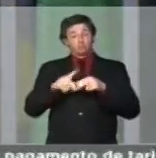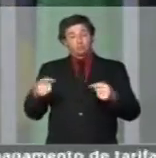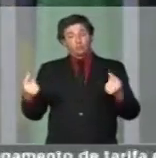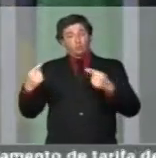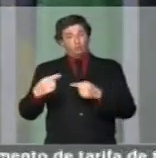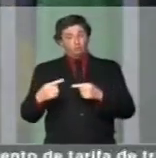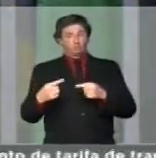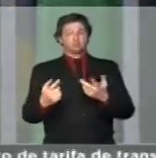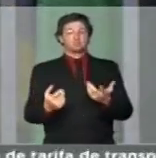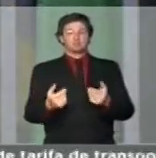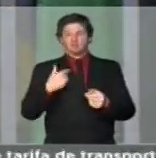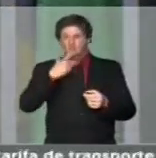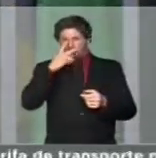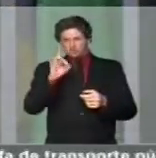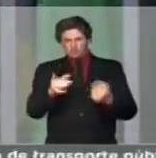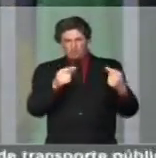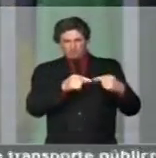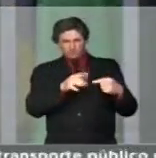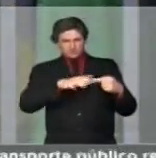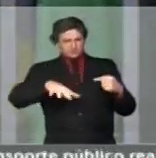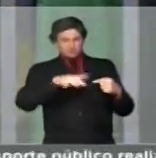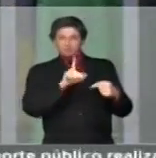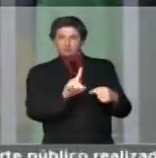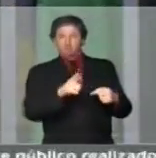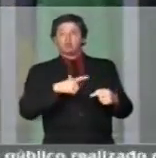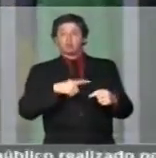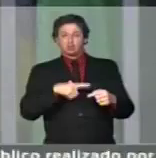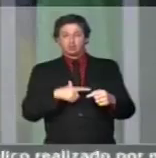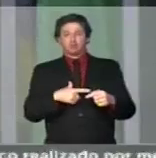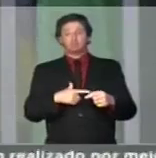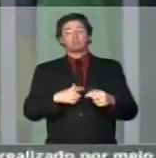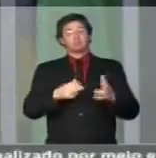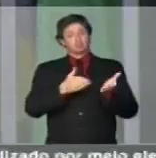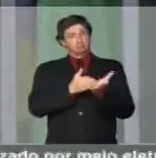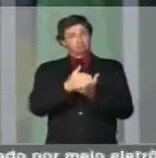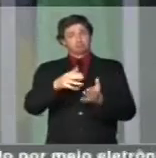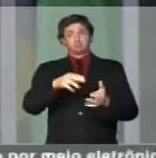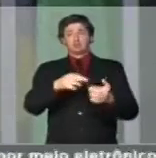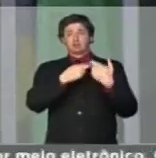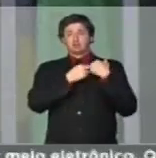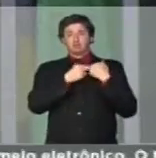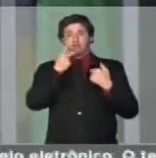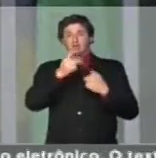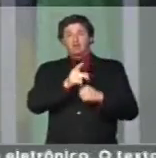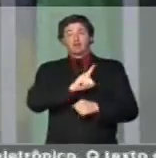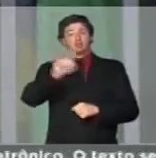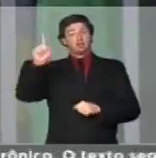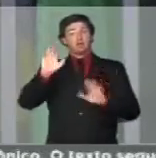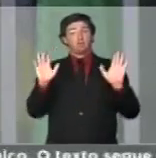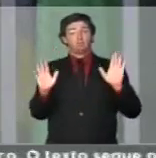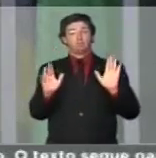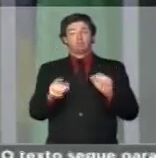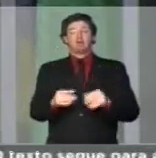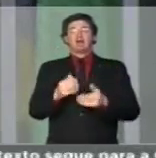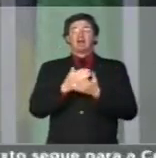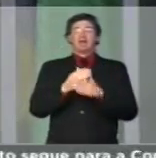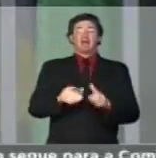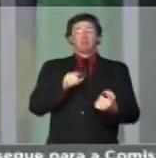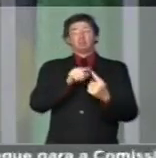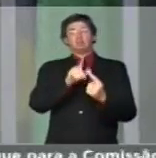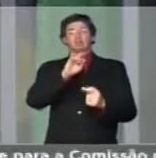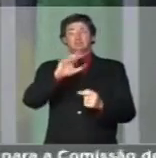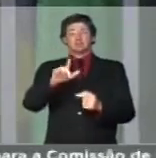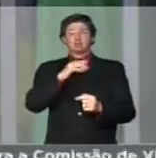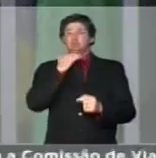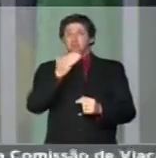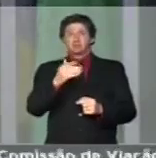oposição, e aí eu creio que não apenas a oposição, tem que cumprir aqui o seu dever de dizer, não é simplesmente acabando com a meta fiscal, não